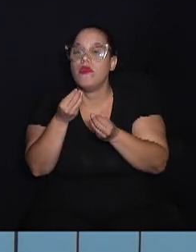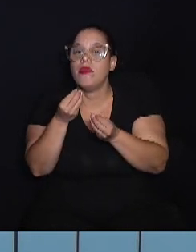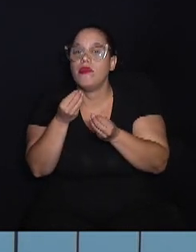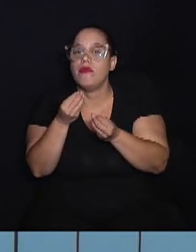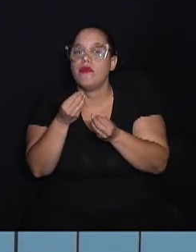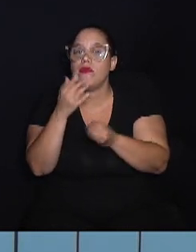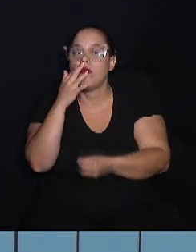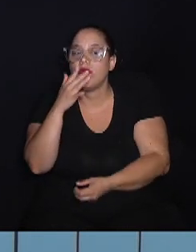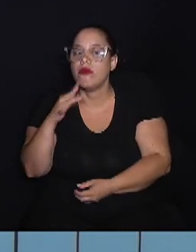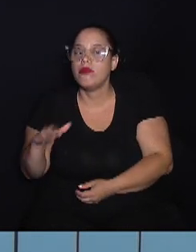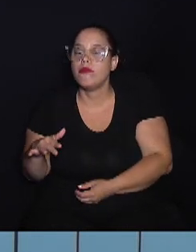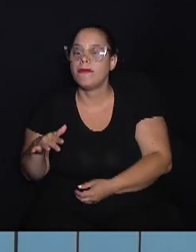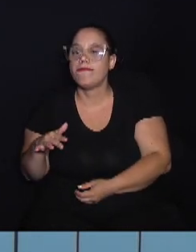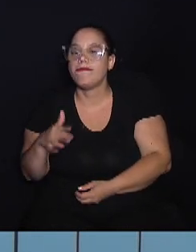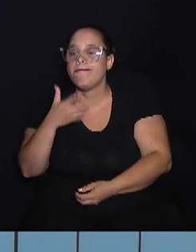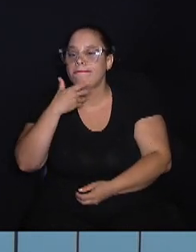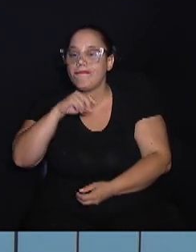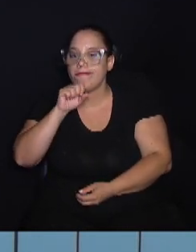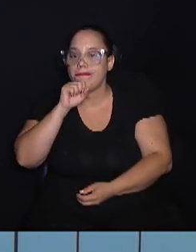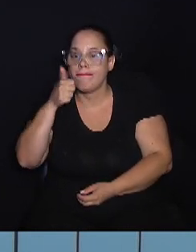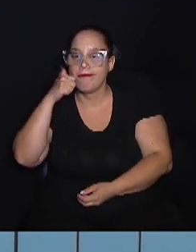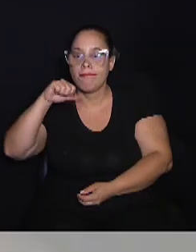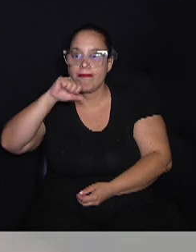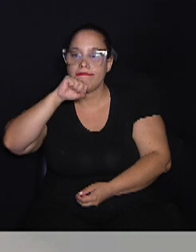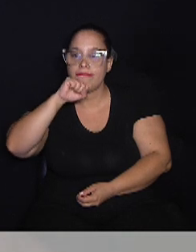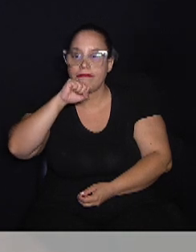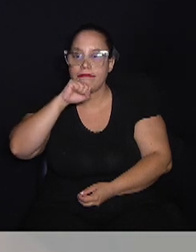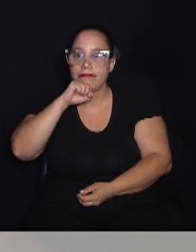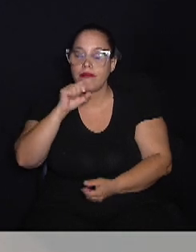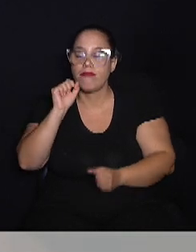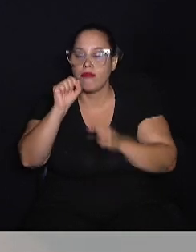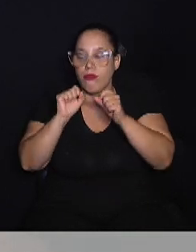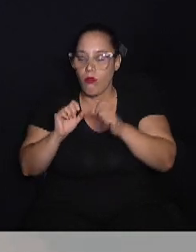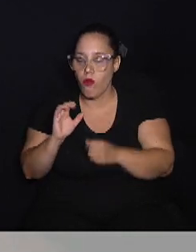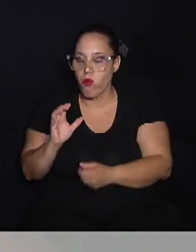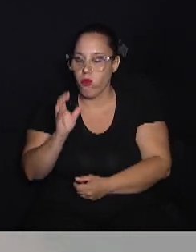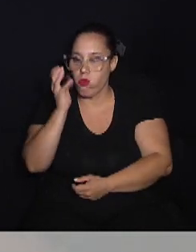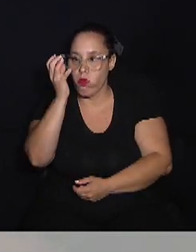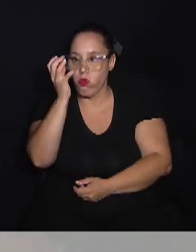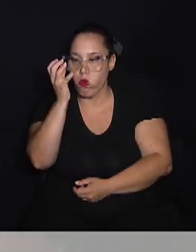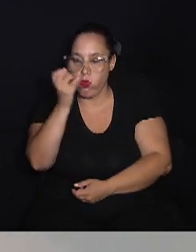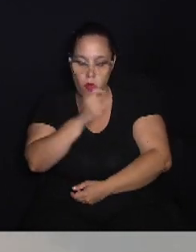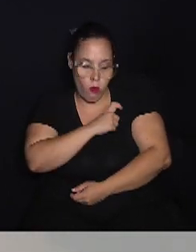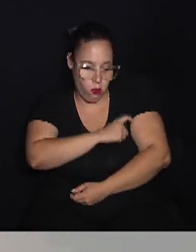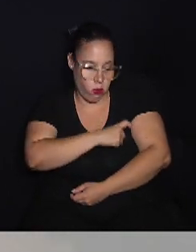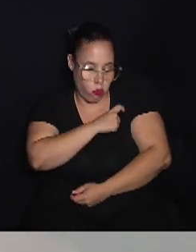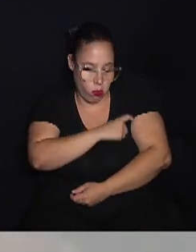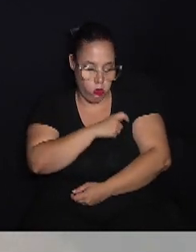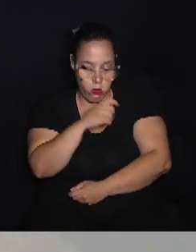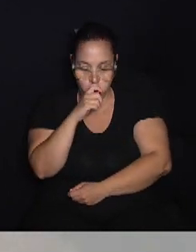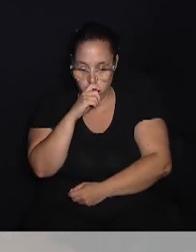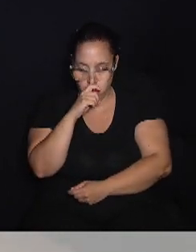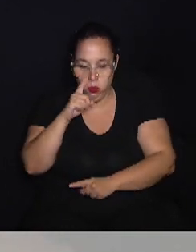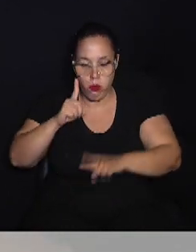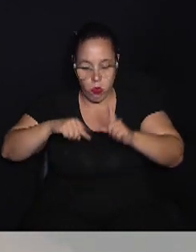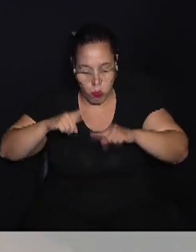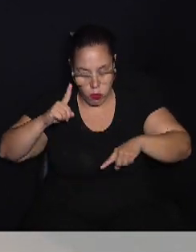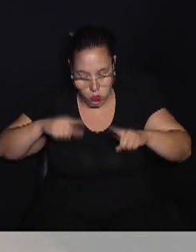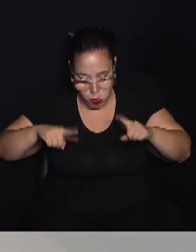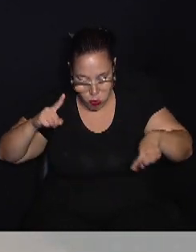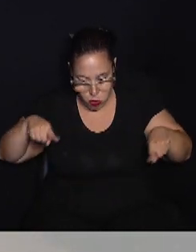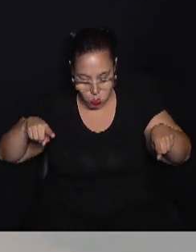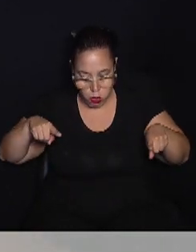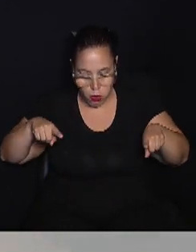crianças pros pais o que que acontece os desodorantes como diversos outros